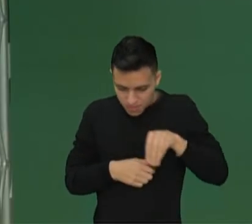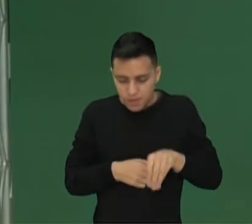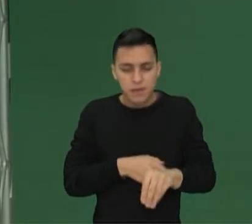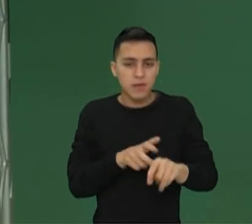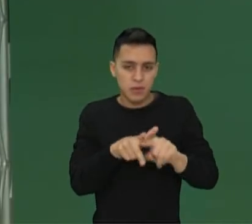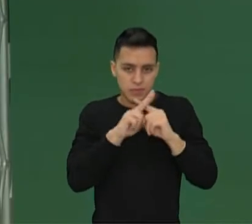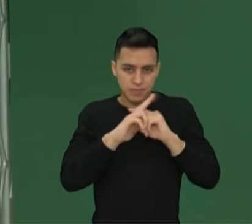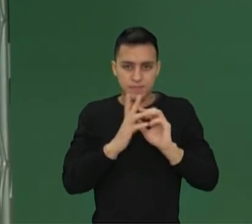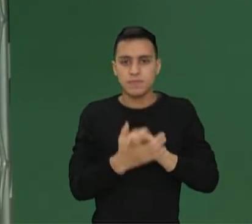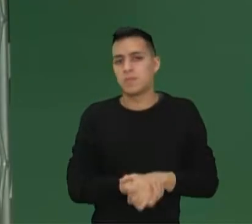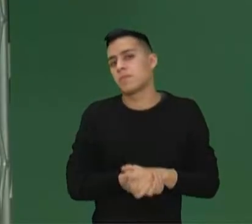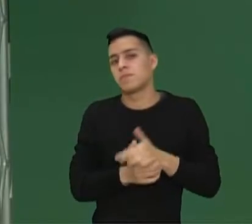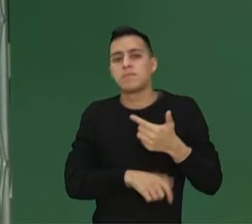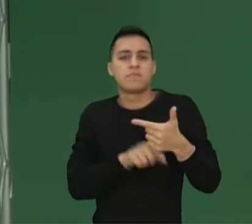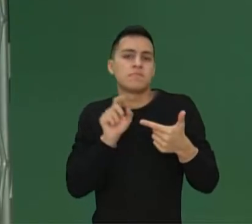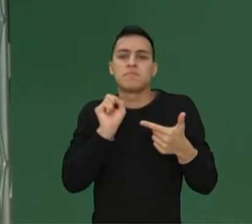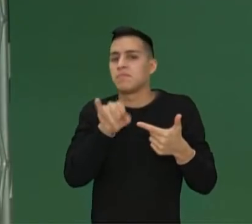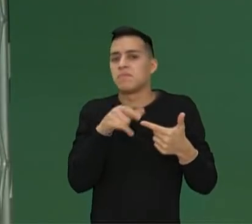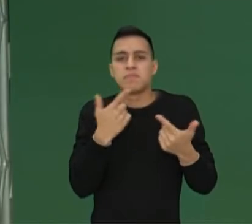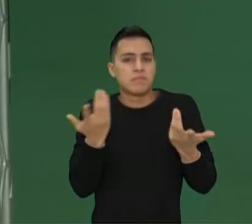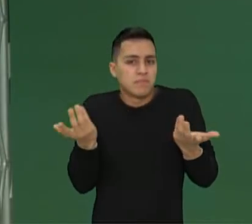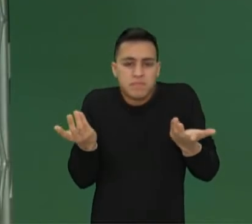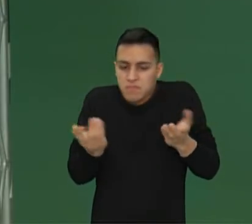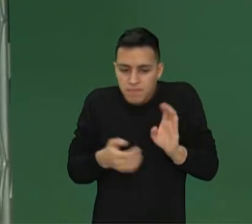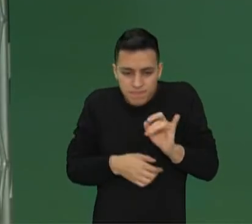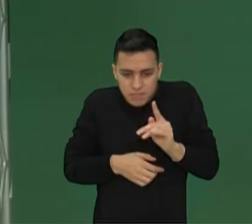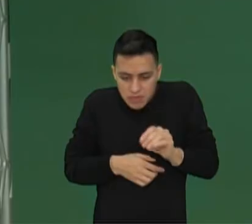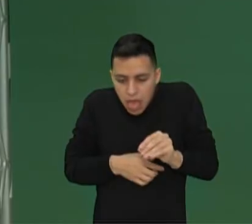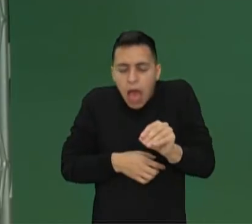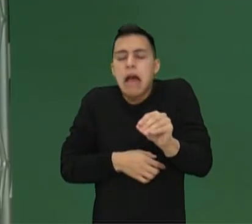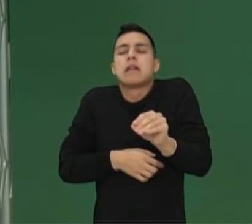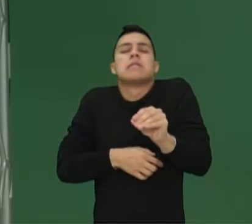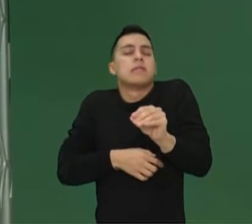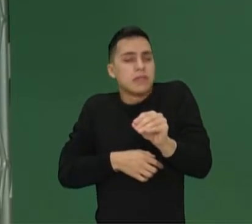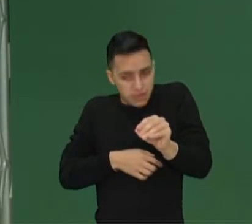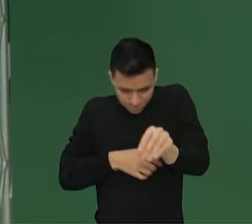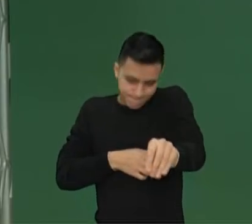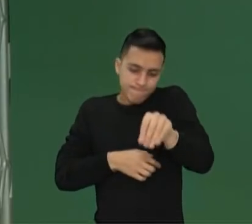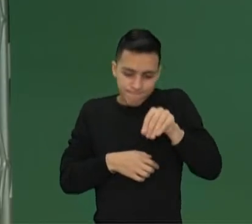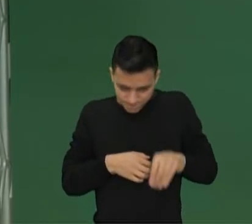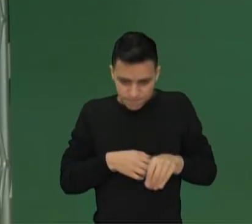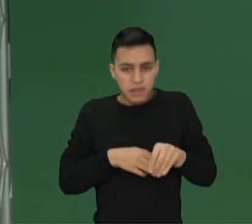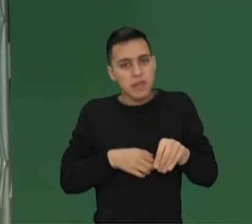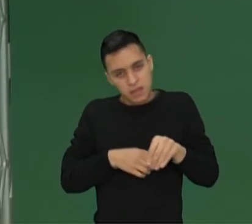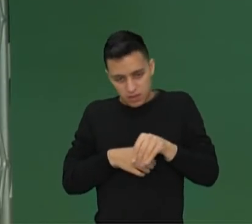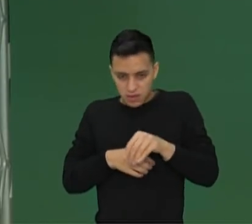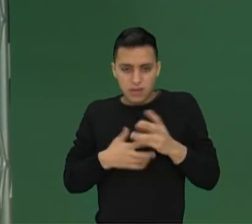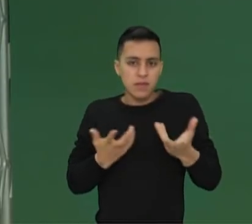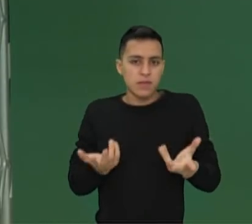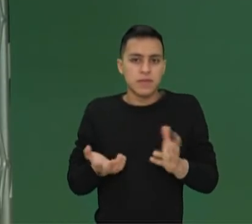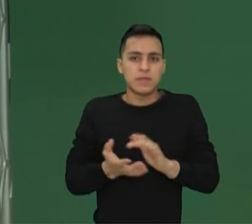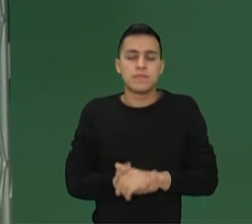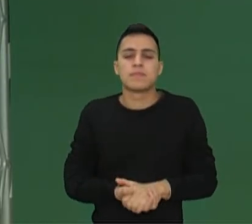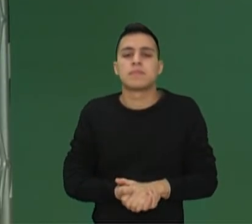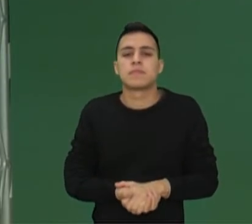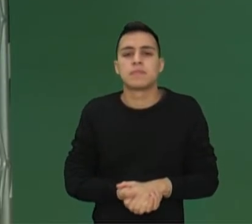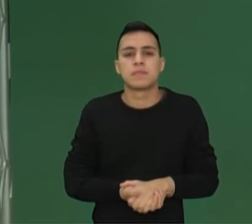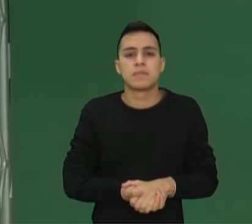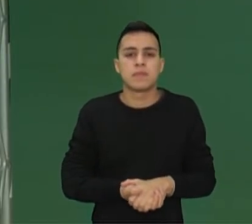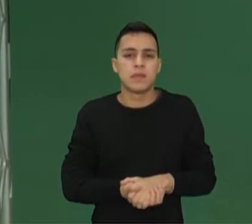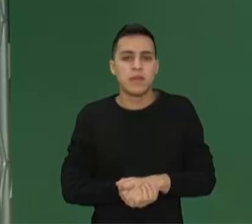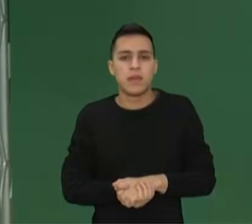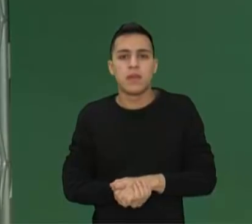se eu andei com o bispo para frente, em linha reta, eu vou ter que voltar ele na posição de